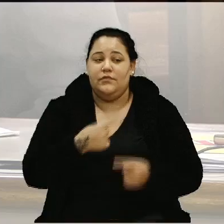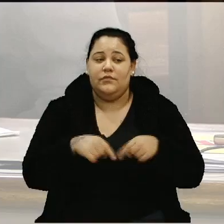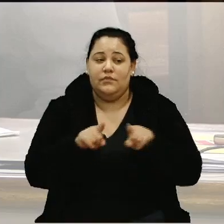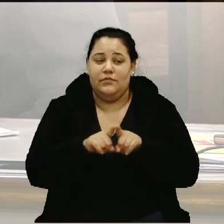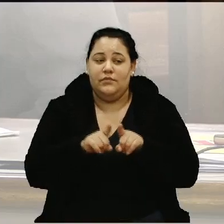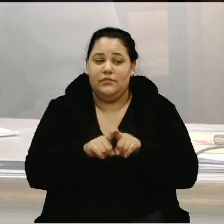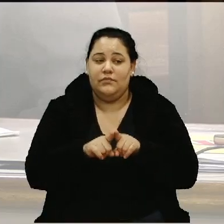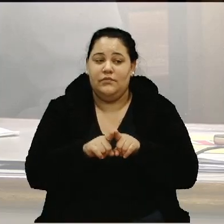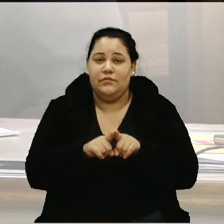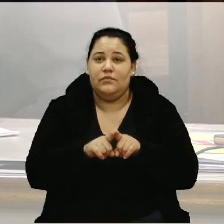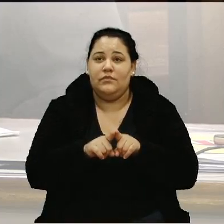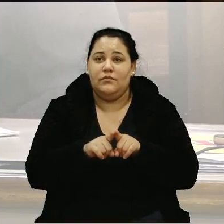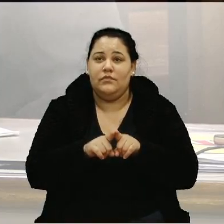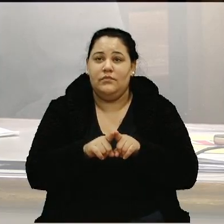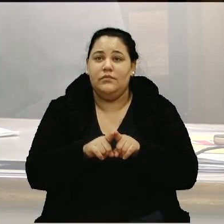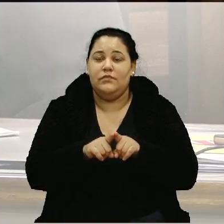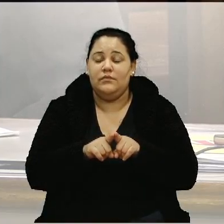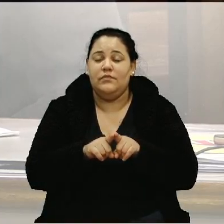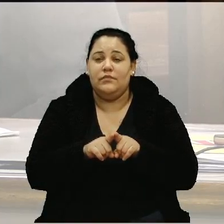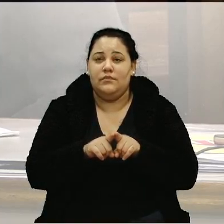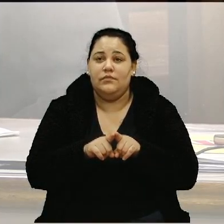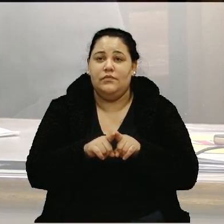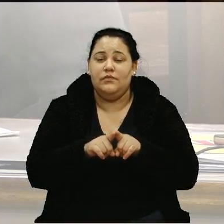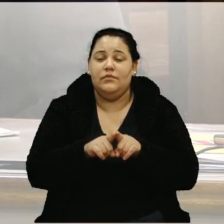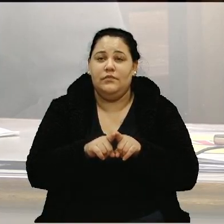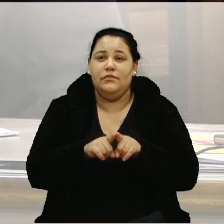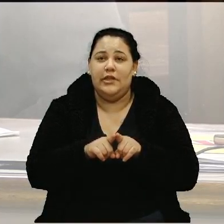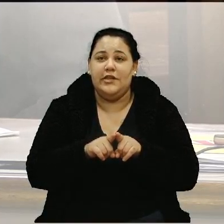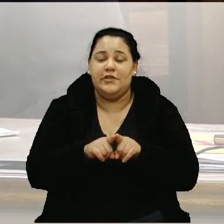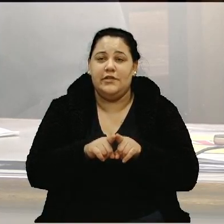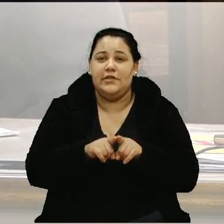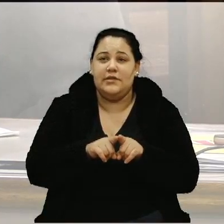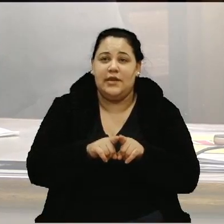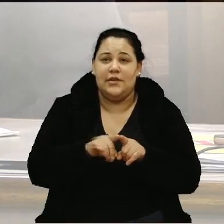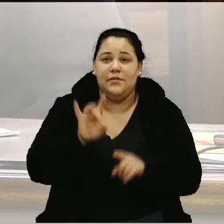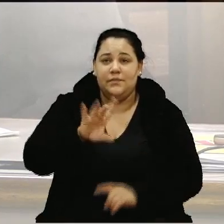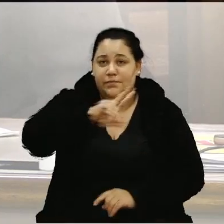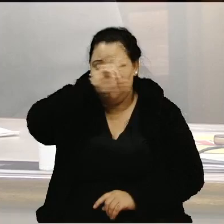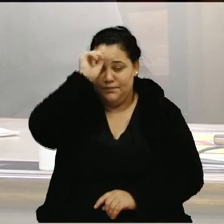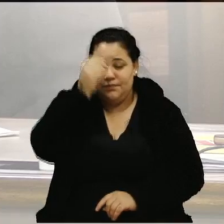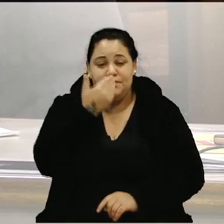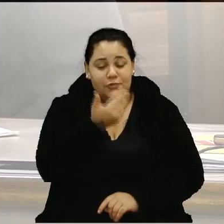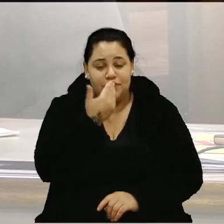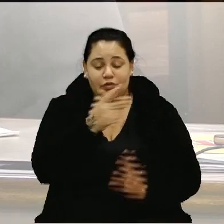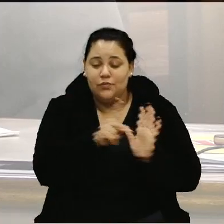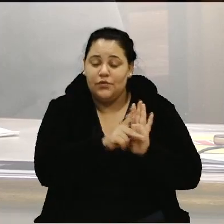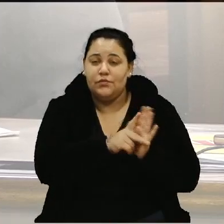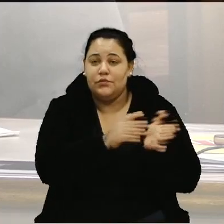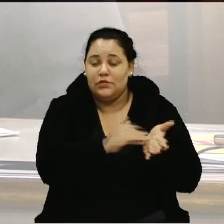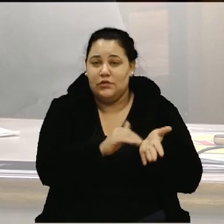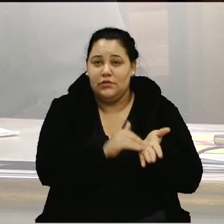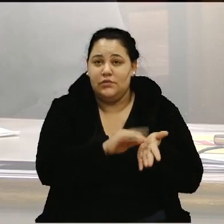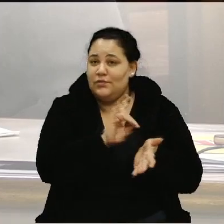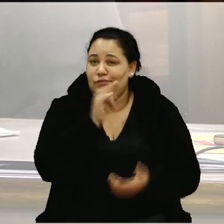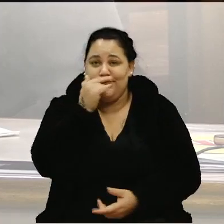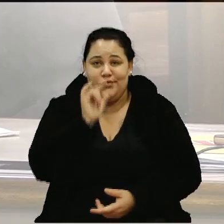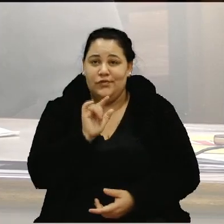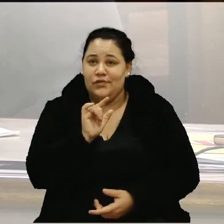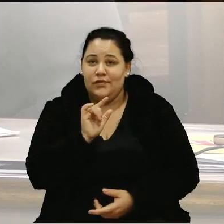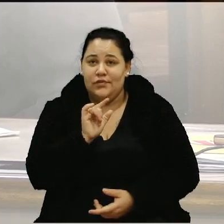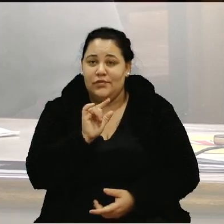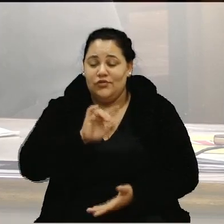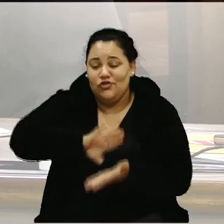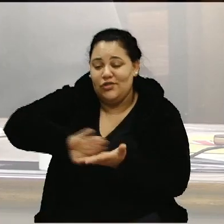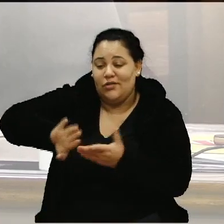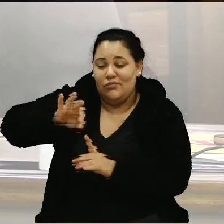das pessoas mais eficientes que tem na prefeitura. Só que mesmo o prefeito pedindo para o próprio secretário, ele não consegue remover uma parada de